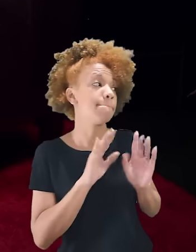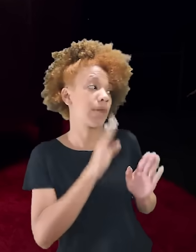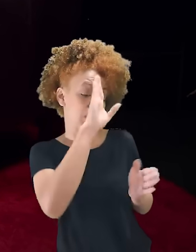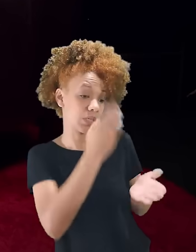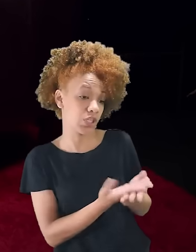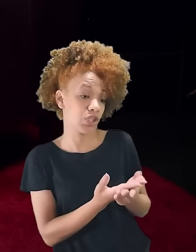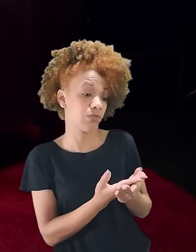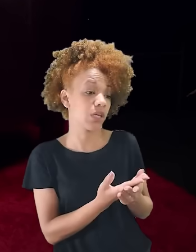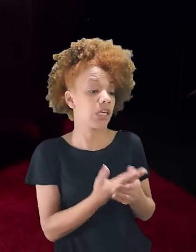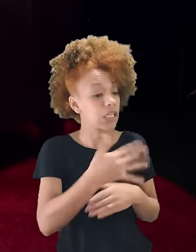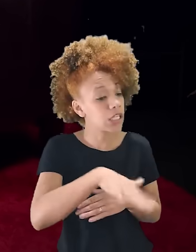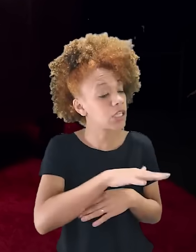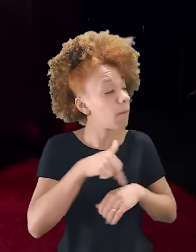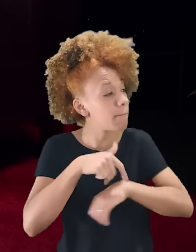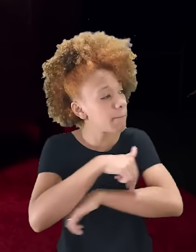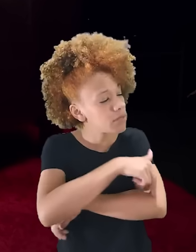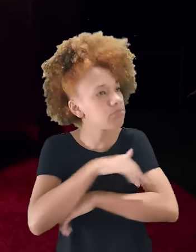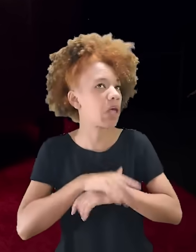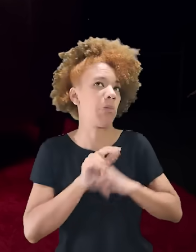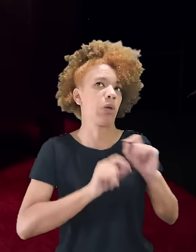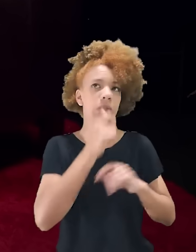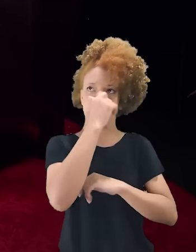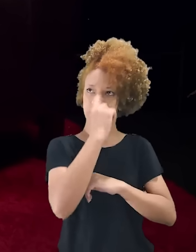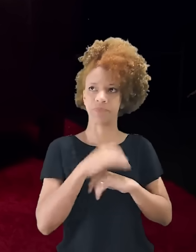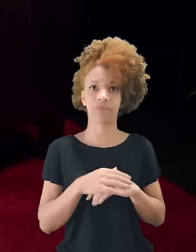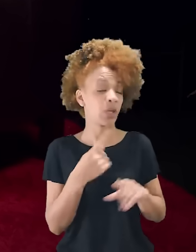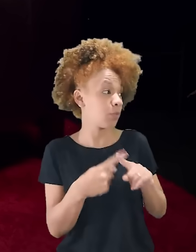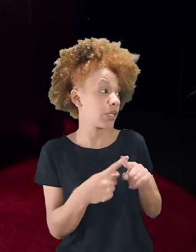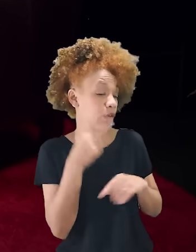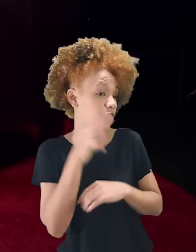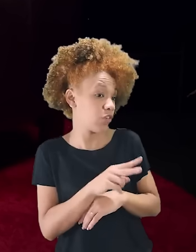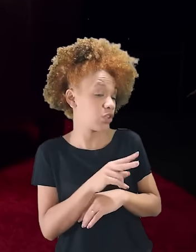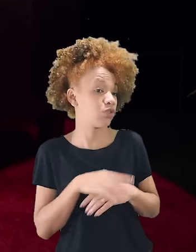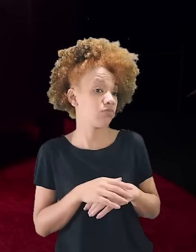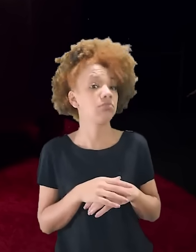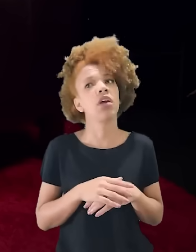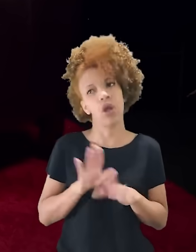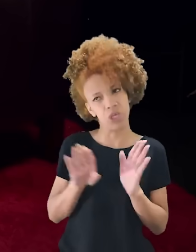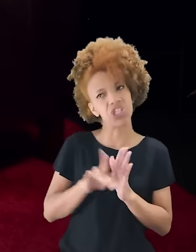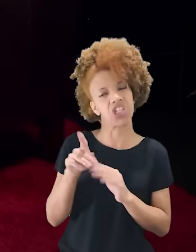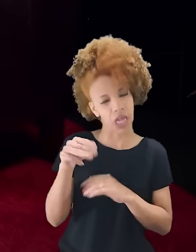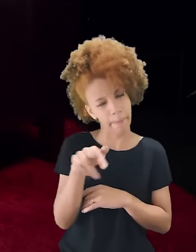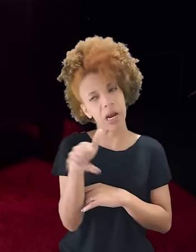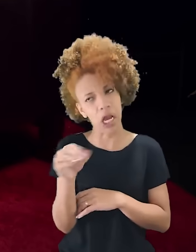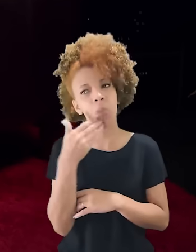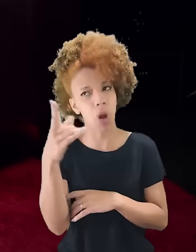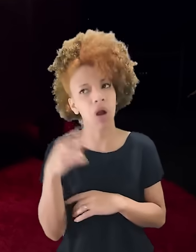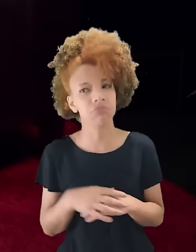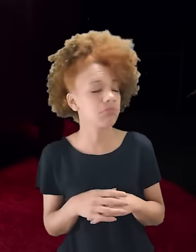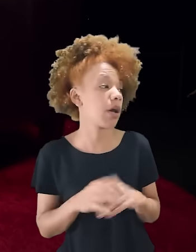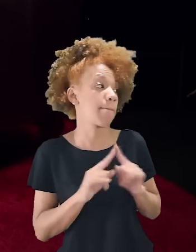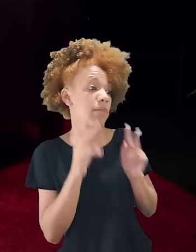eu acredito que os bastidores da moda deve ser uma coisa meio porque eu eu eu vejo assim as pessoas chegar nisso Marcão boa as pessoas que